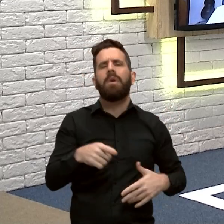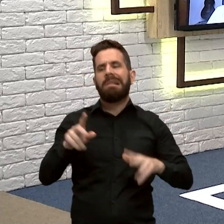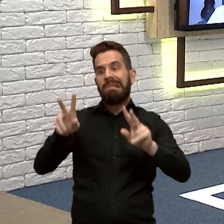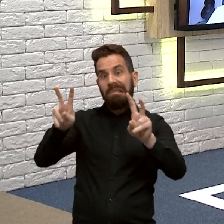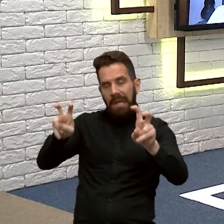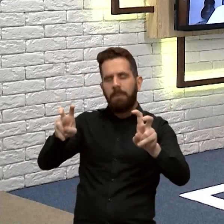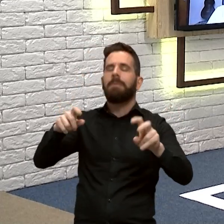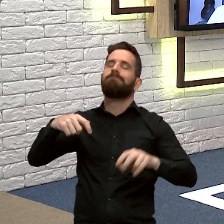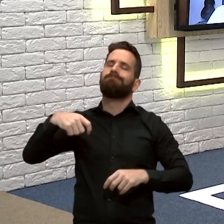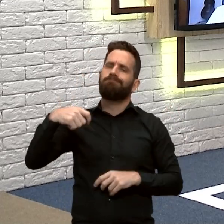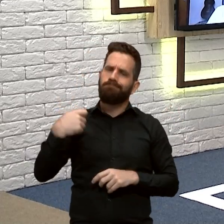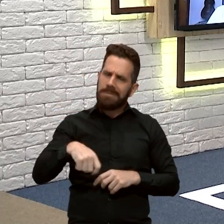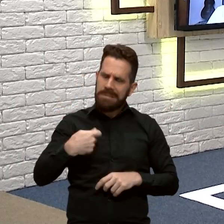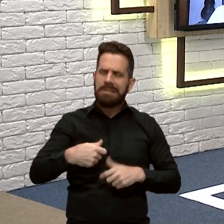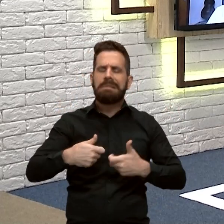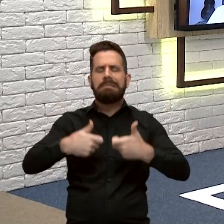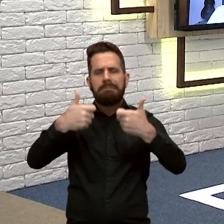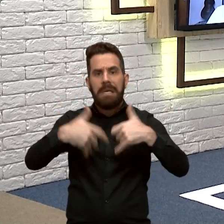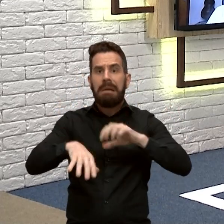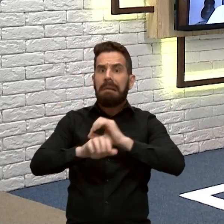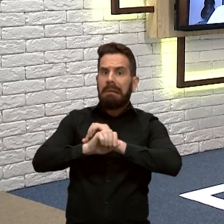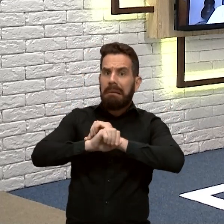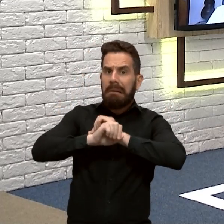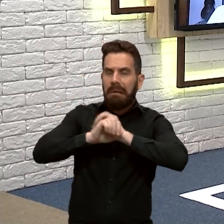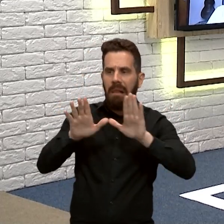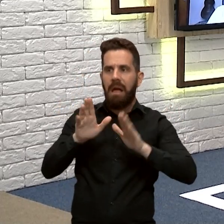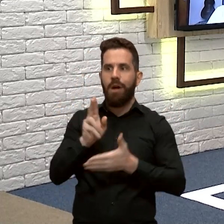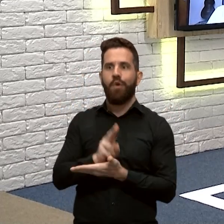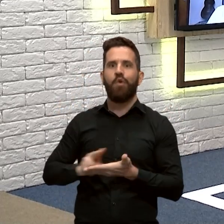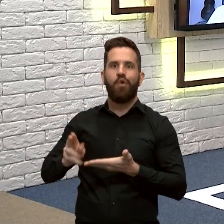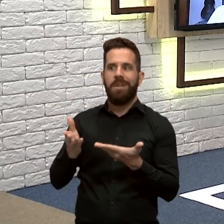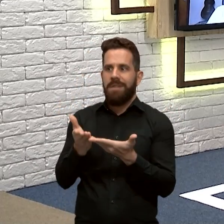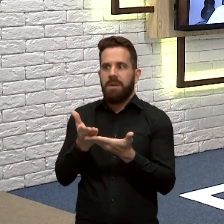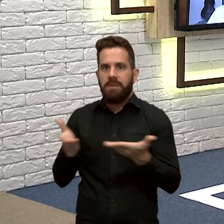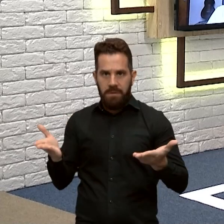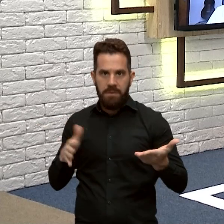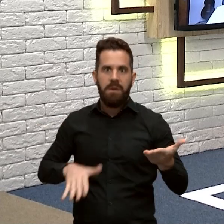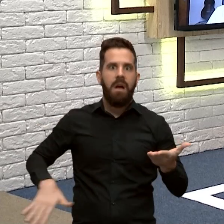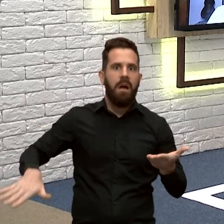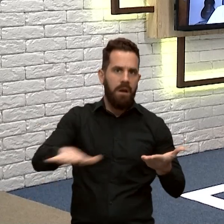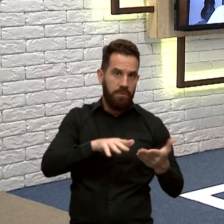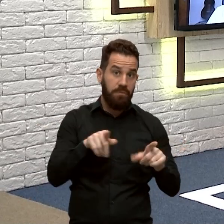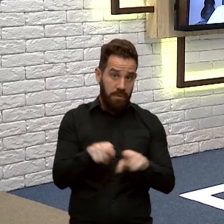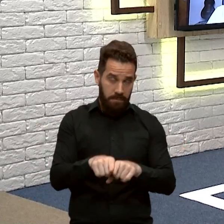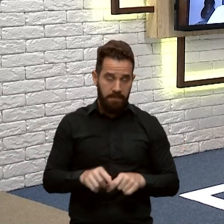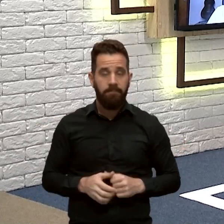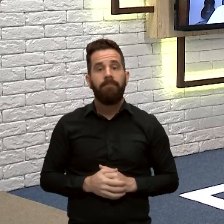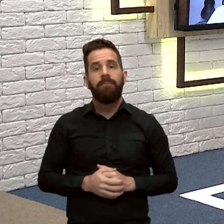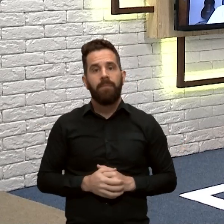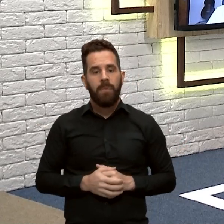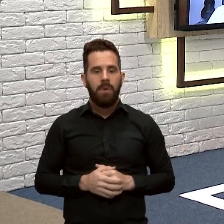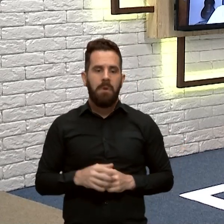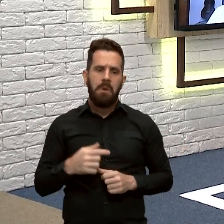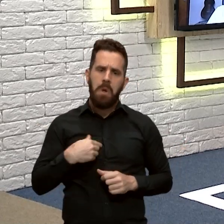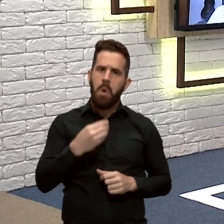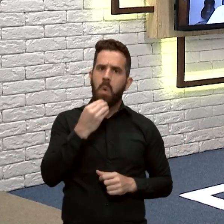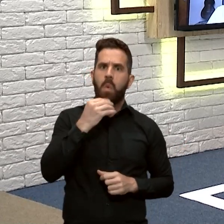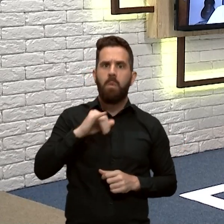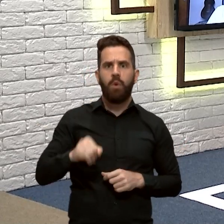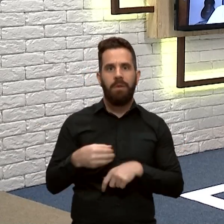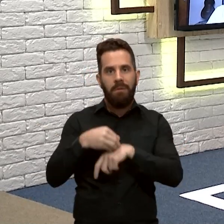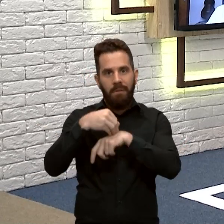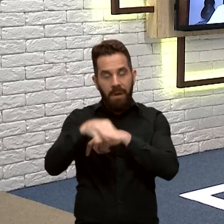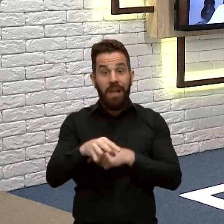mais bem entendido dentro da própria universidade. Eu quero só aproveitar aqui, Camila, se me permite, dizer que, por exemplo, o professor